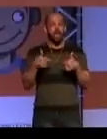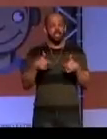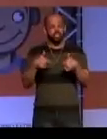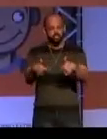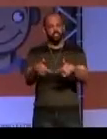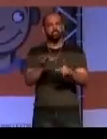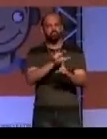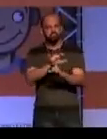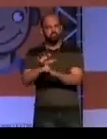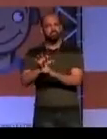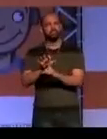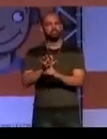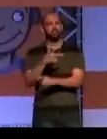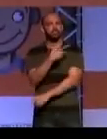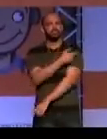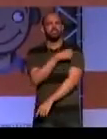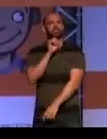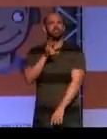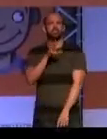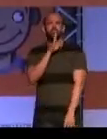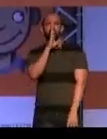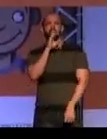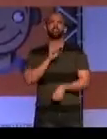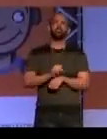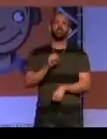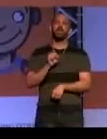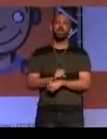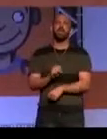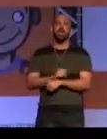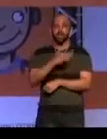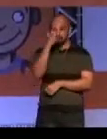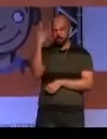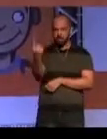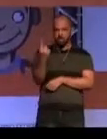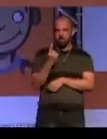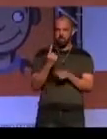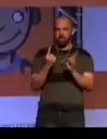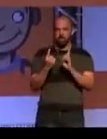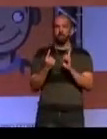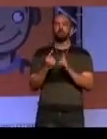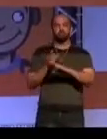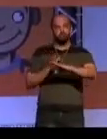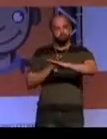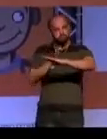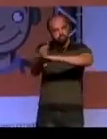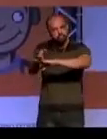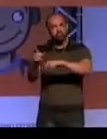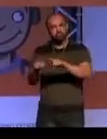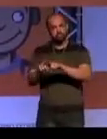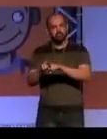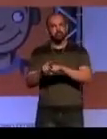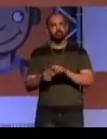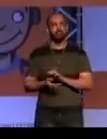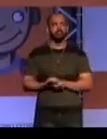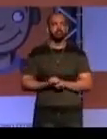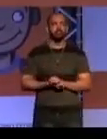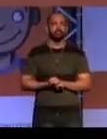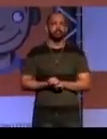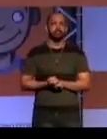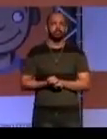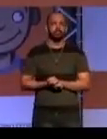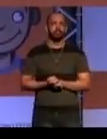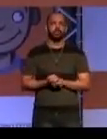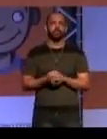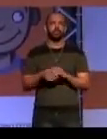de vacinar, não só passivas, de ficar esperando, né, mas formas ativas, e incorporar